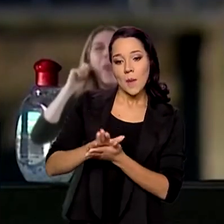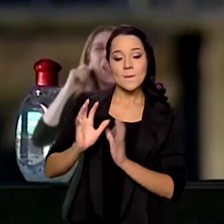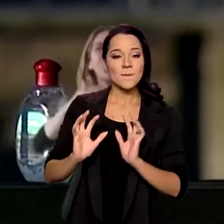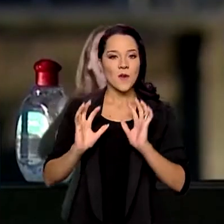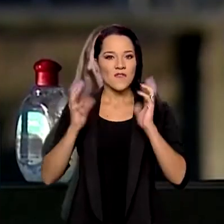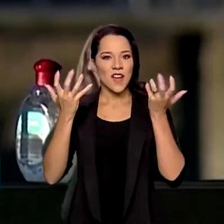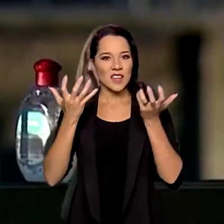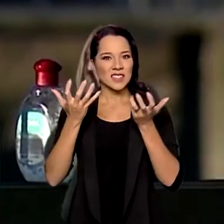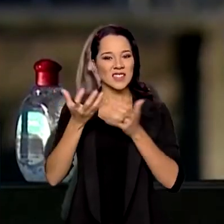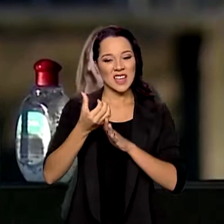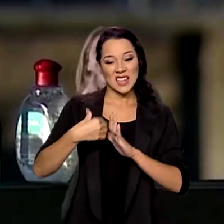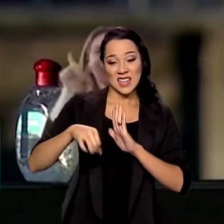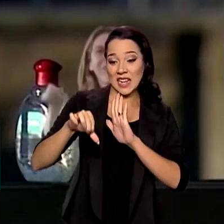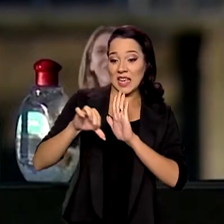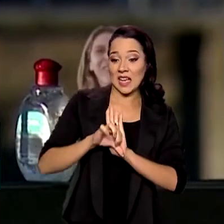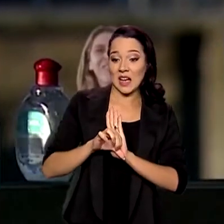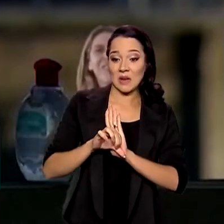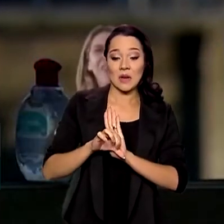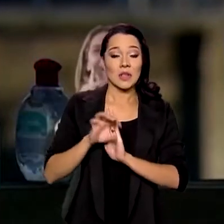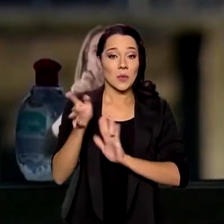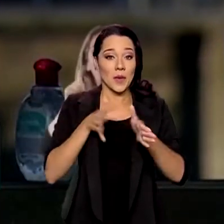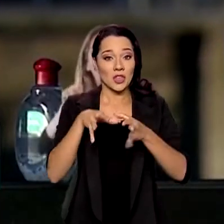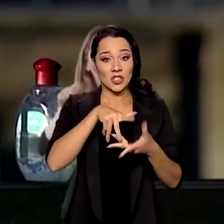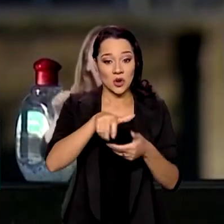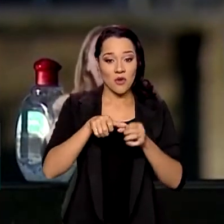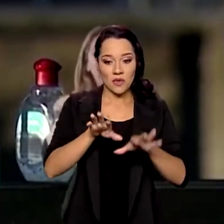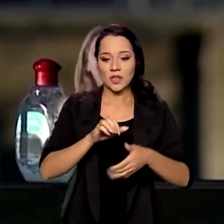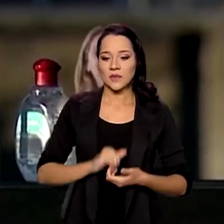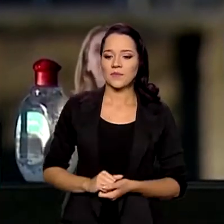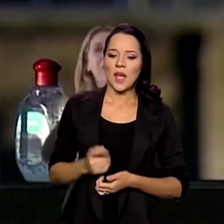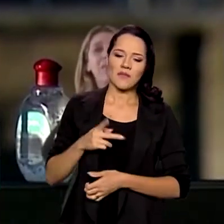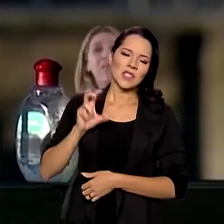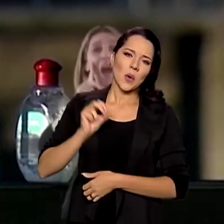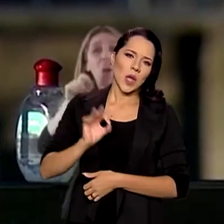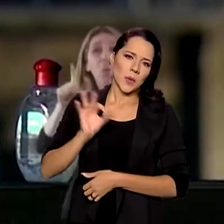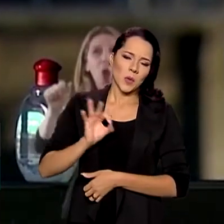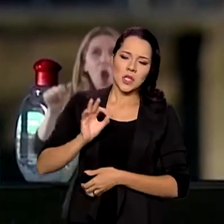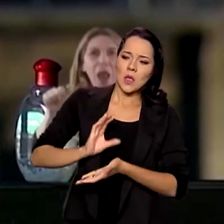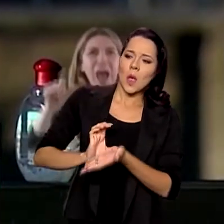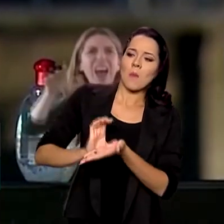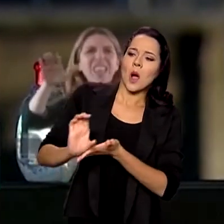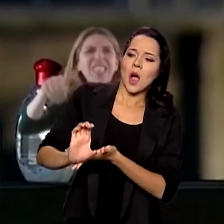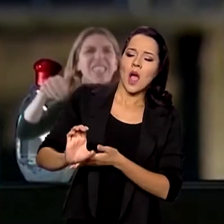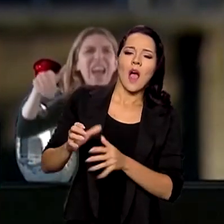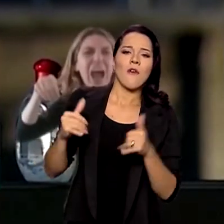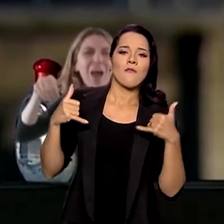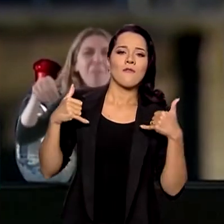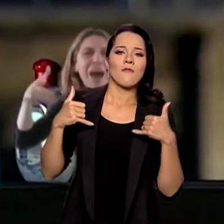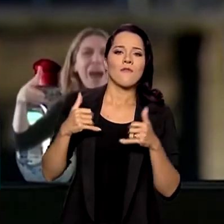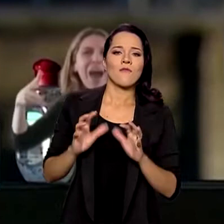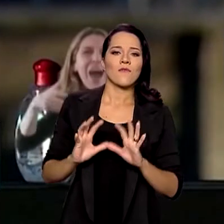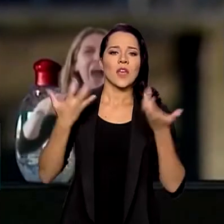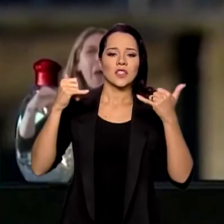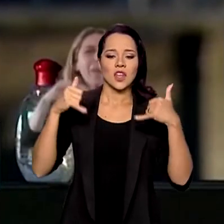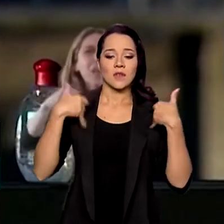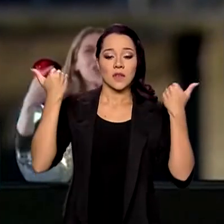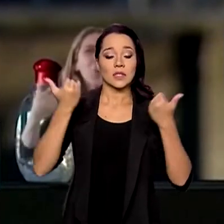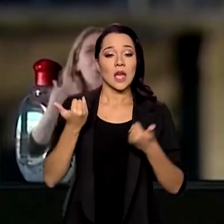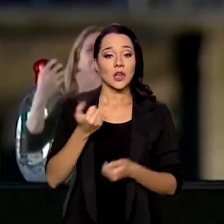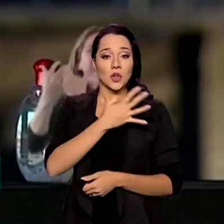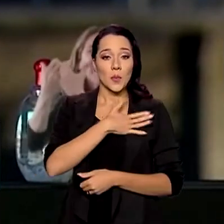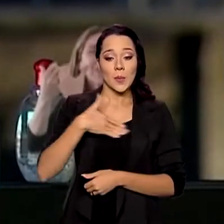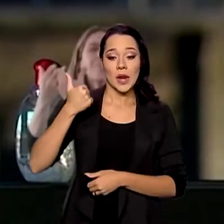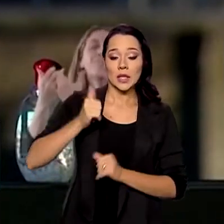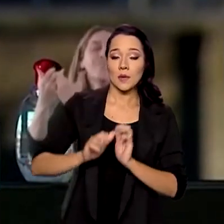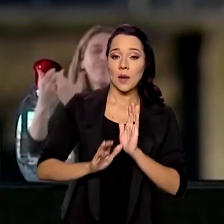Covid e oferece metade do salário como reparação. A festa clandestina de aniversário da primeira-dama aconteceu em julho